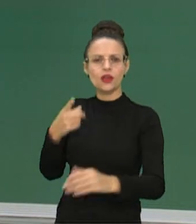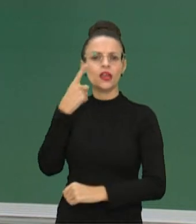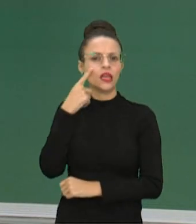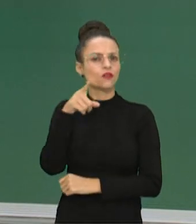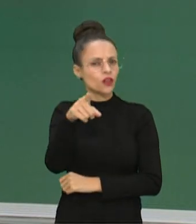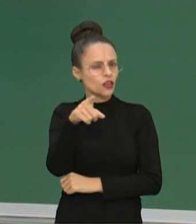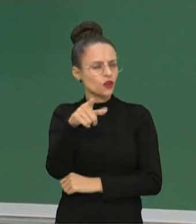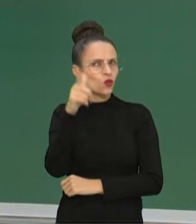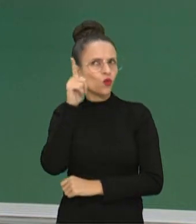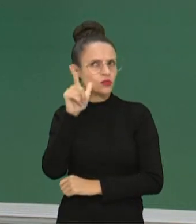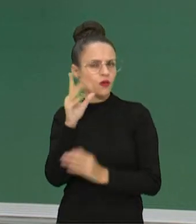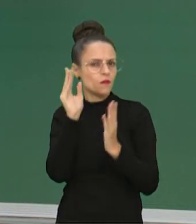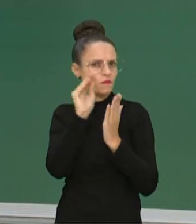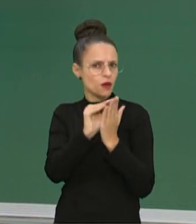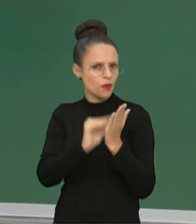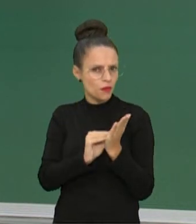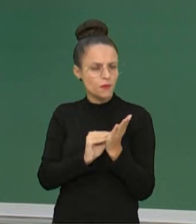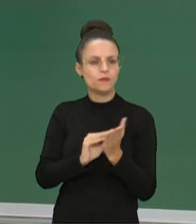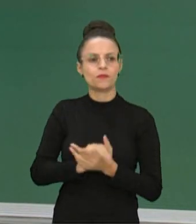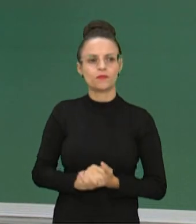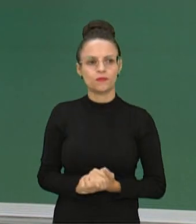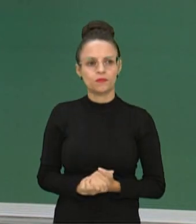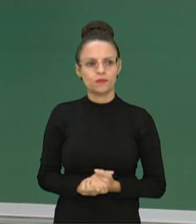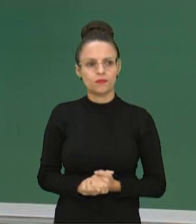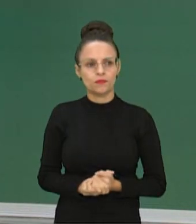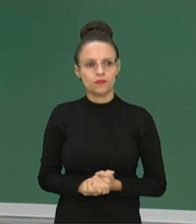você registrou.